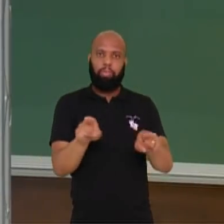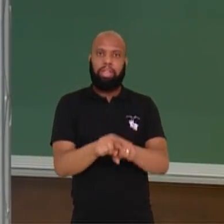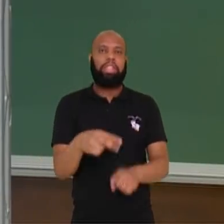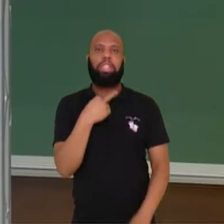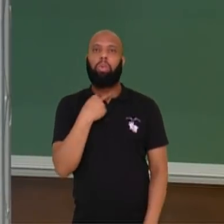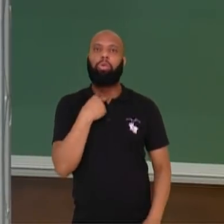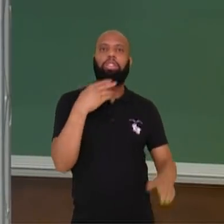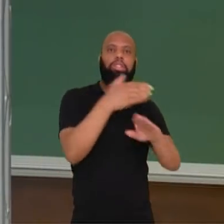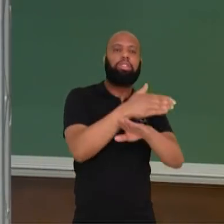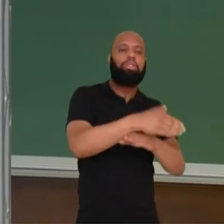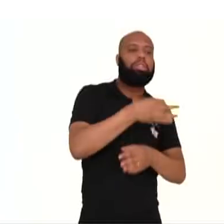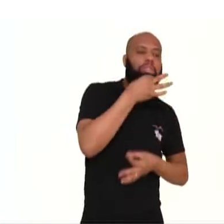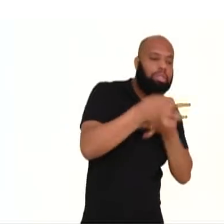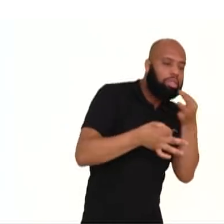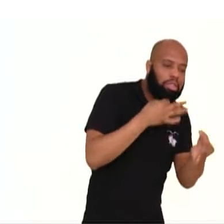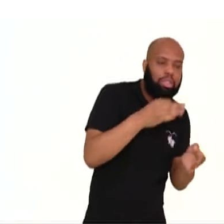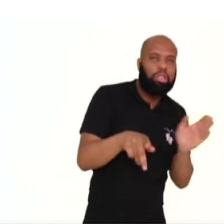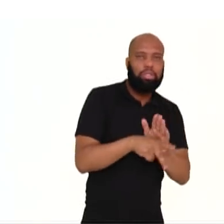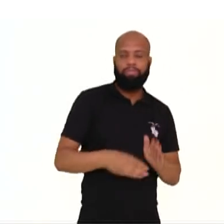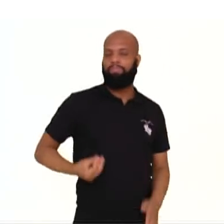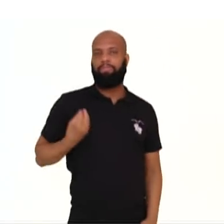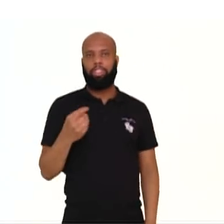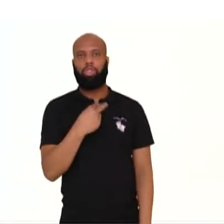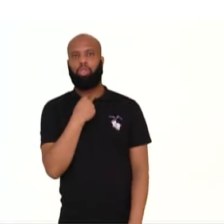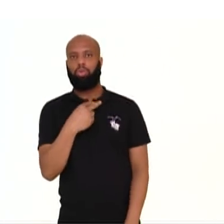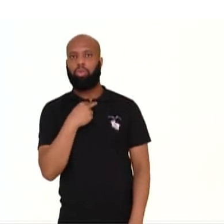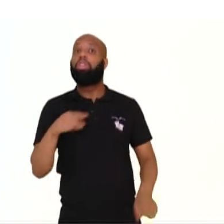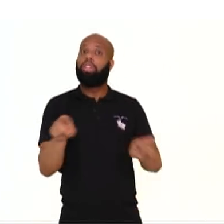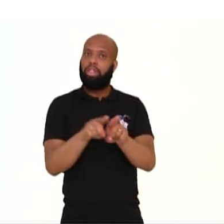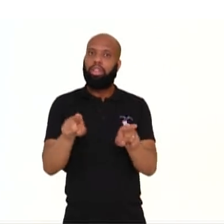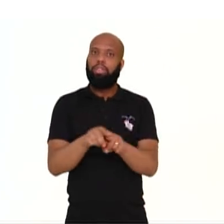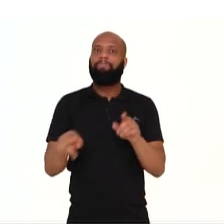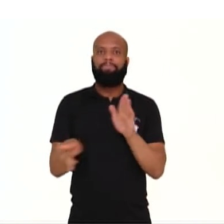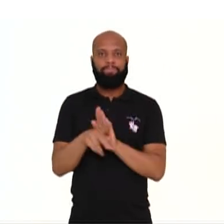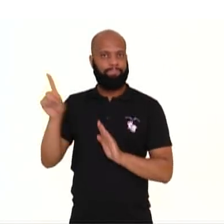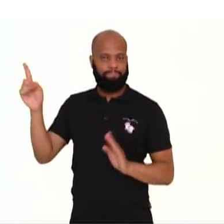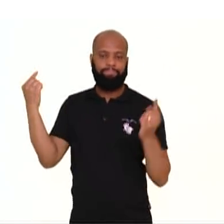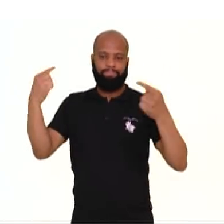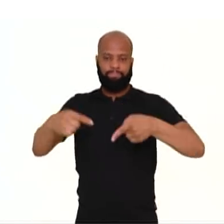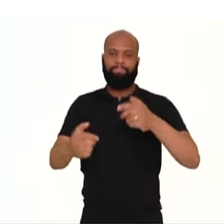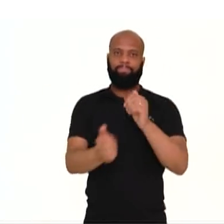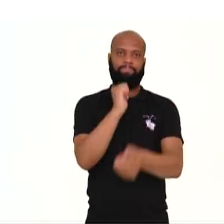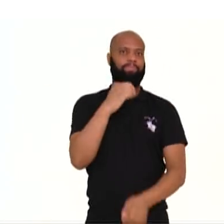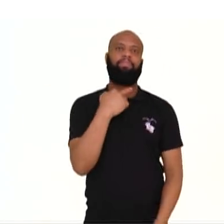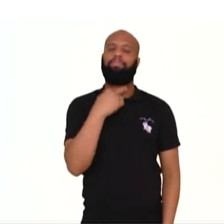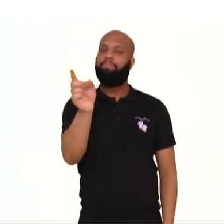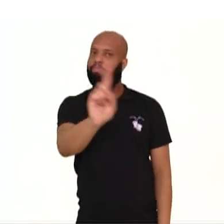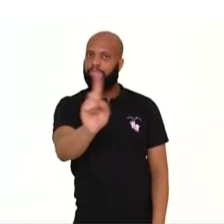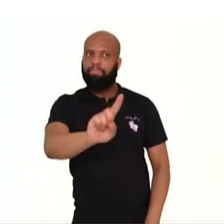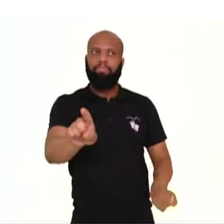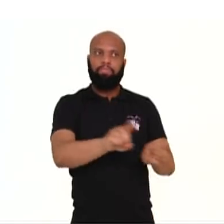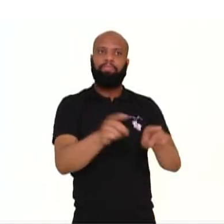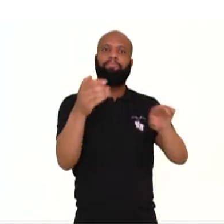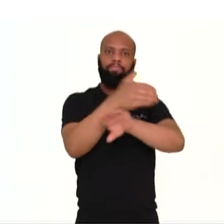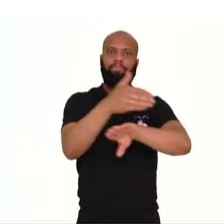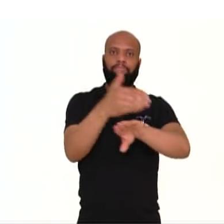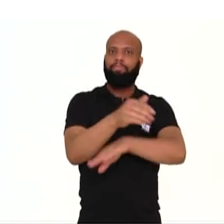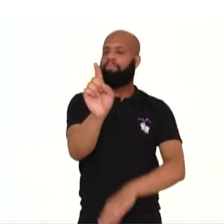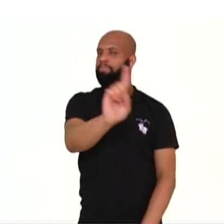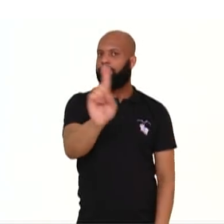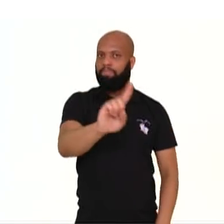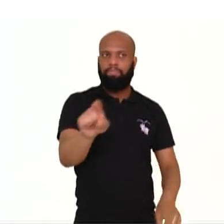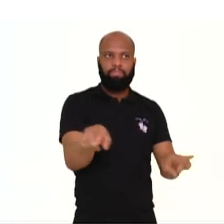Grécia Antiga, né? Também nos Jogos Olímpicos. As mulheres não podiam nem competir, mas também não podiam